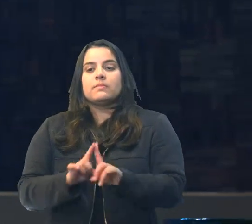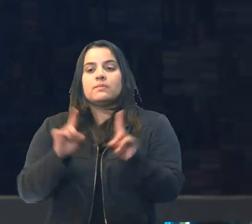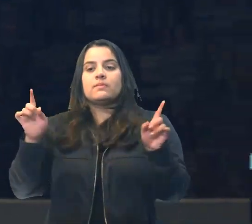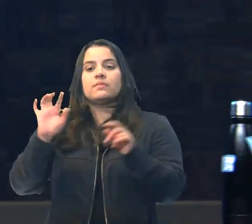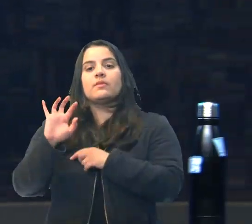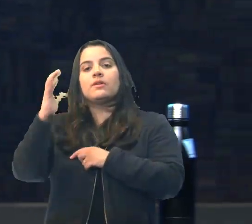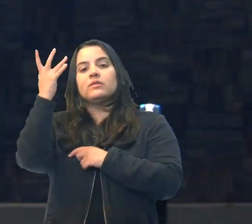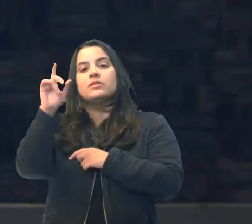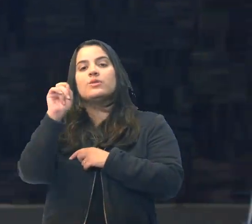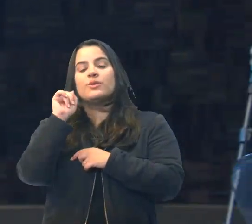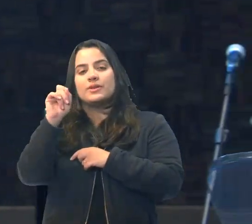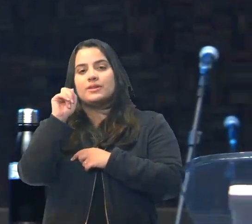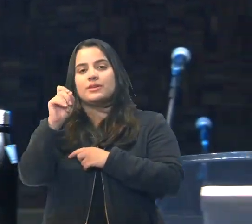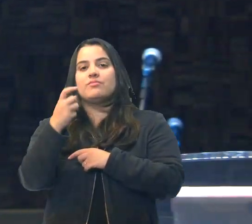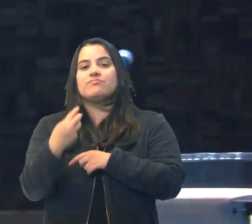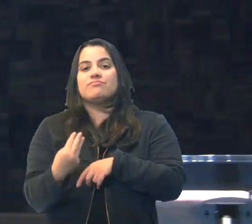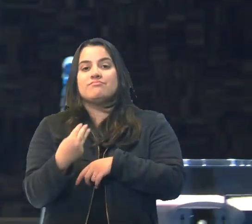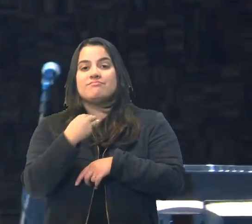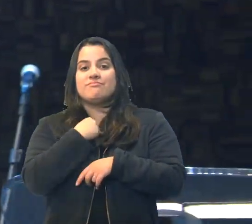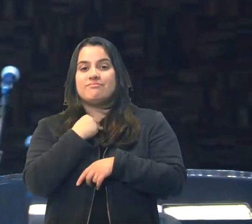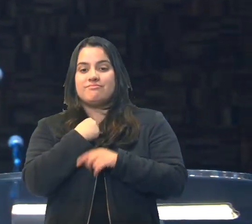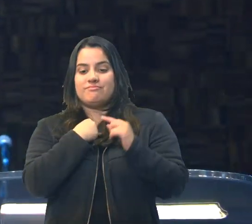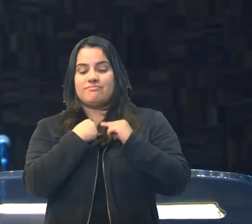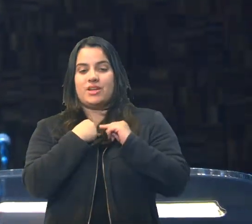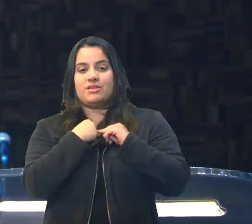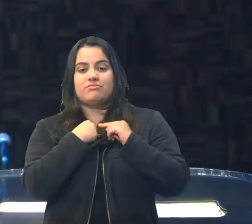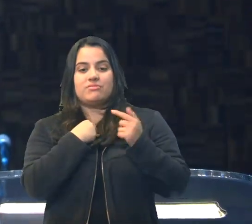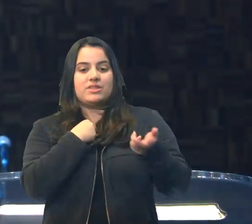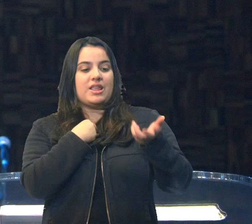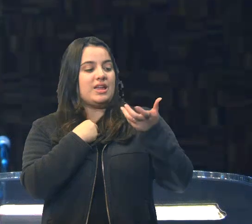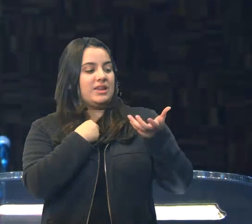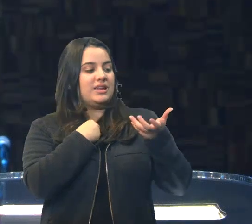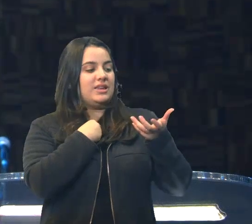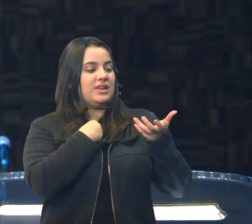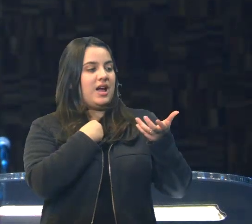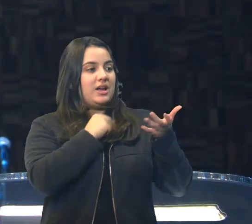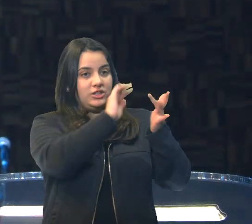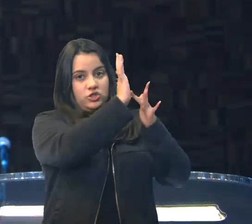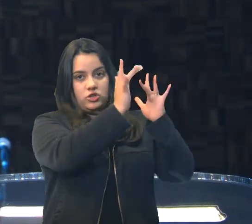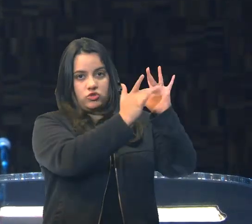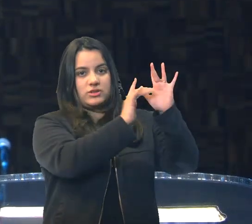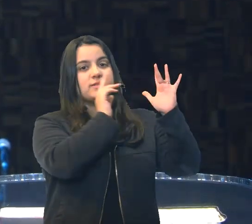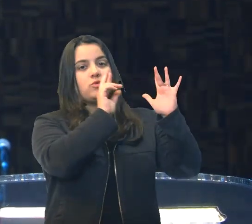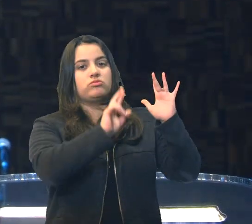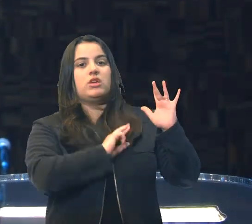queria que Jesus fizesse as coisas do jeito dela.